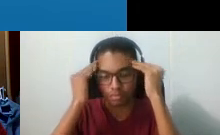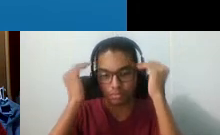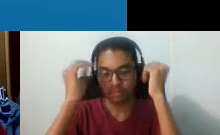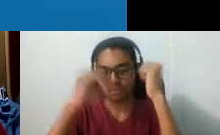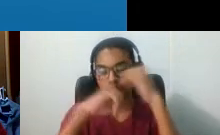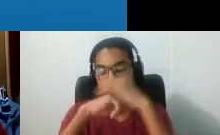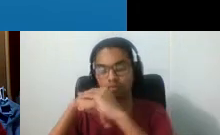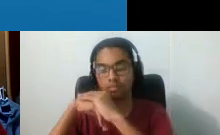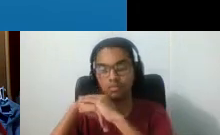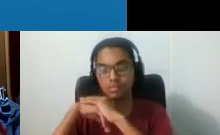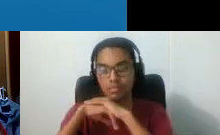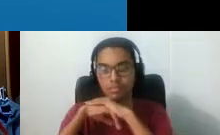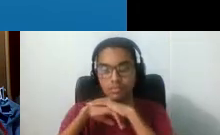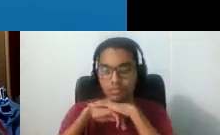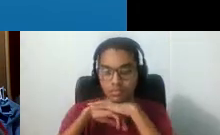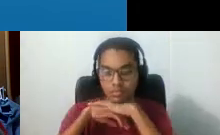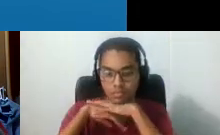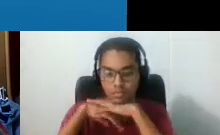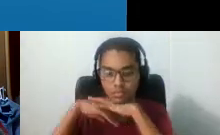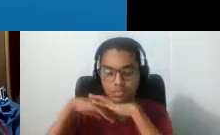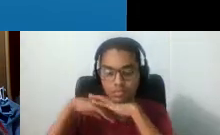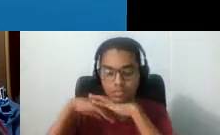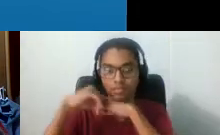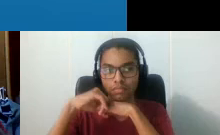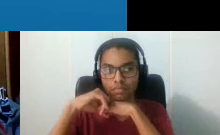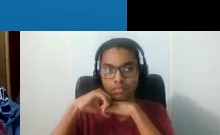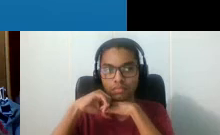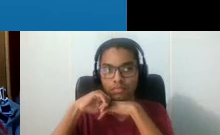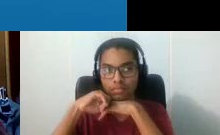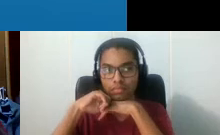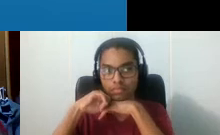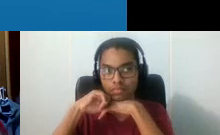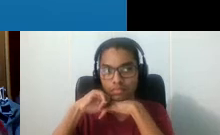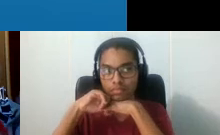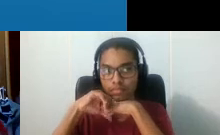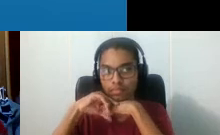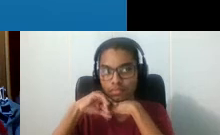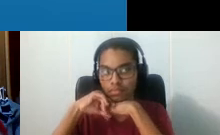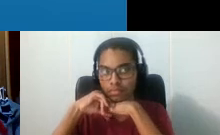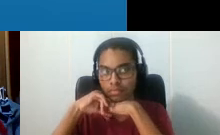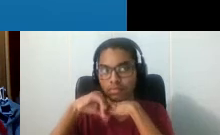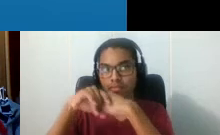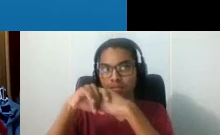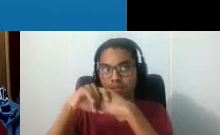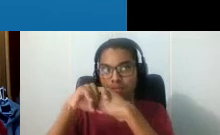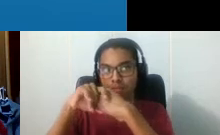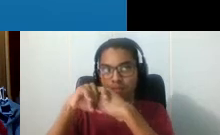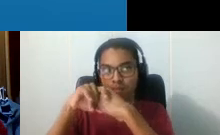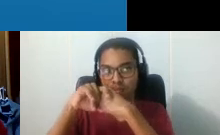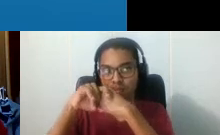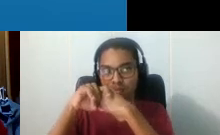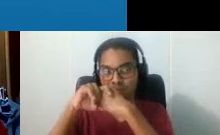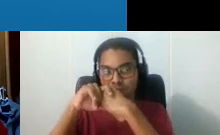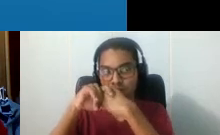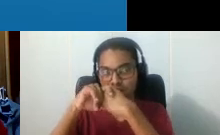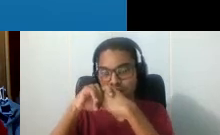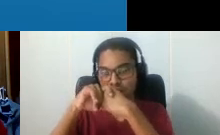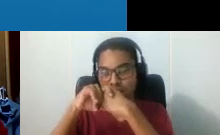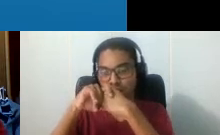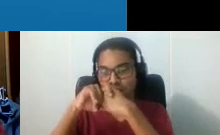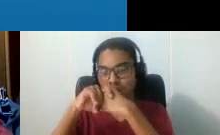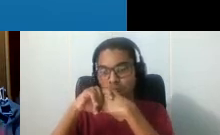mais baixa a temperatura que ele fica líquido. Mas esse ácido, né, o baixo carbono, ele